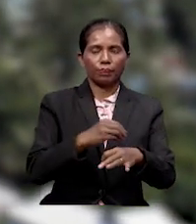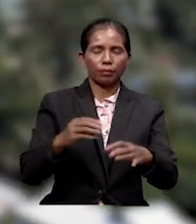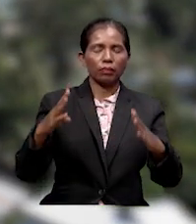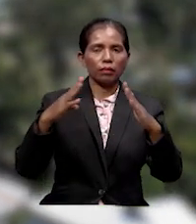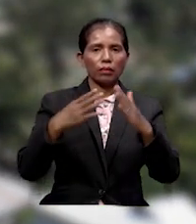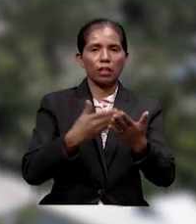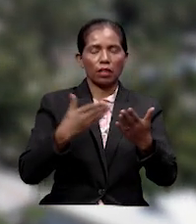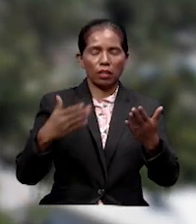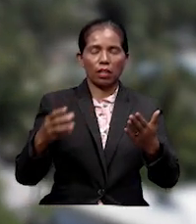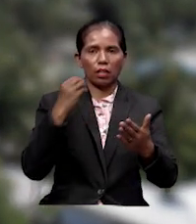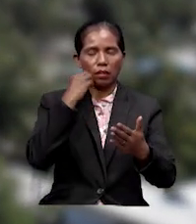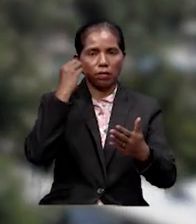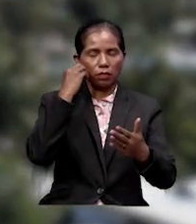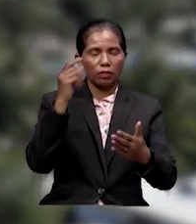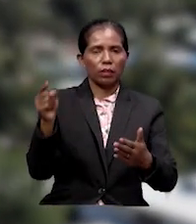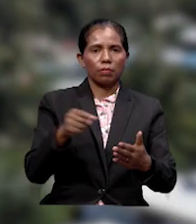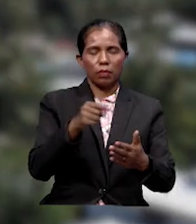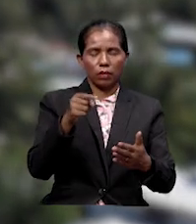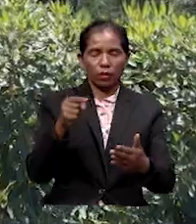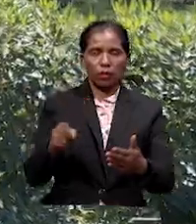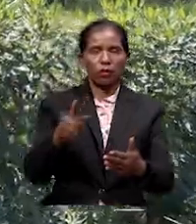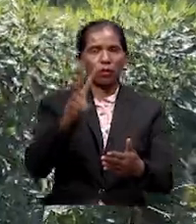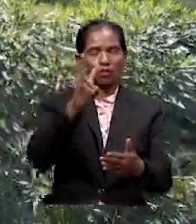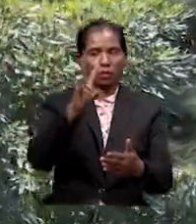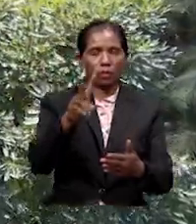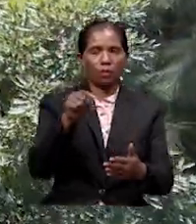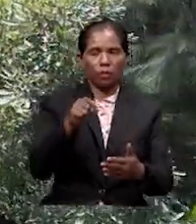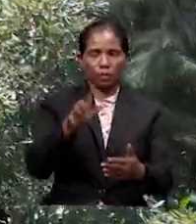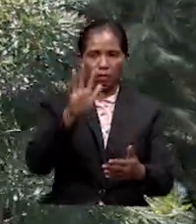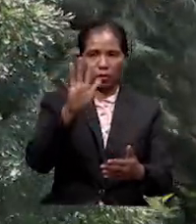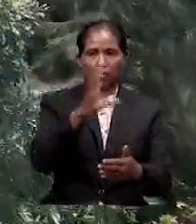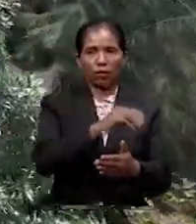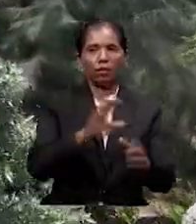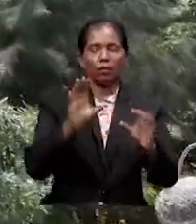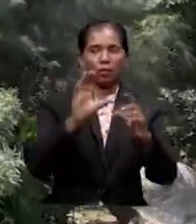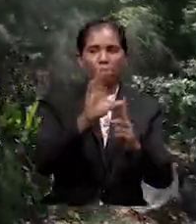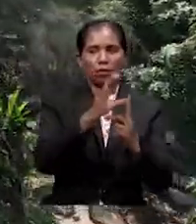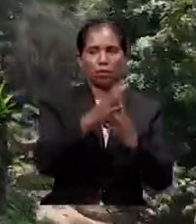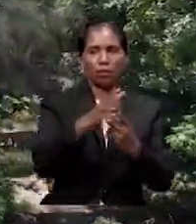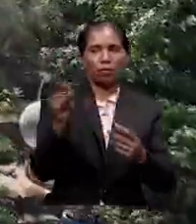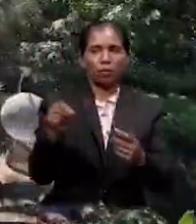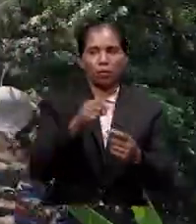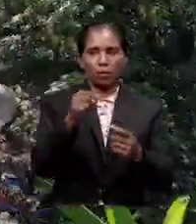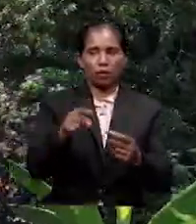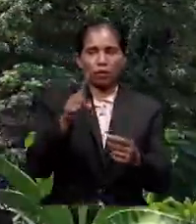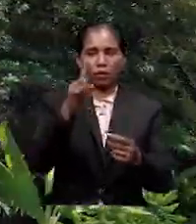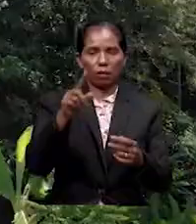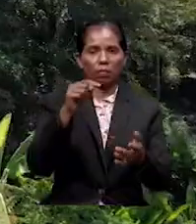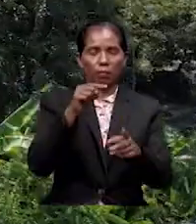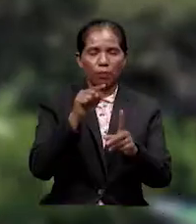lara por cento rua ponto lima recreação no cultura por cento ida ponto